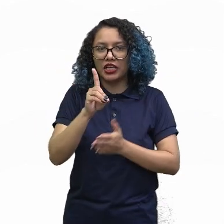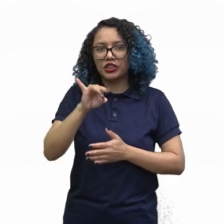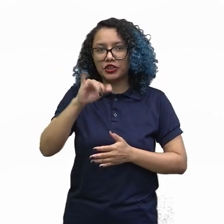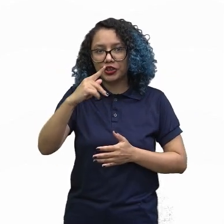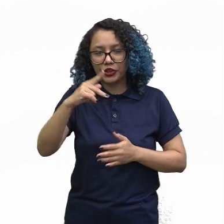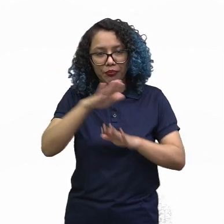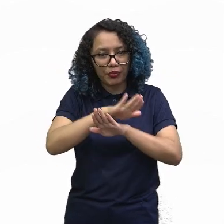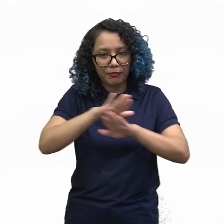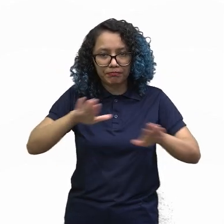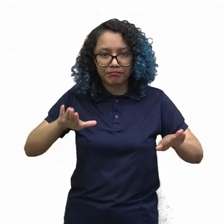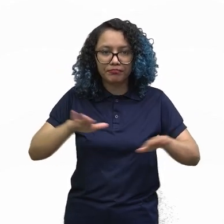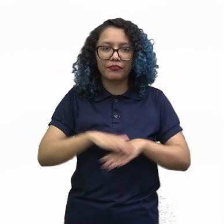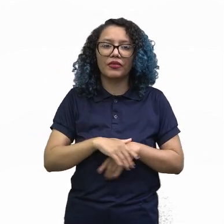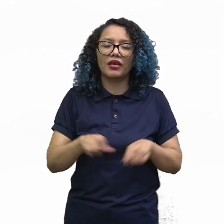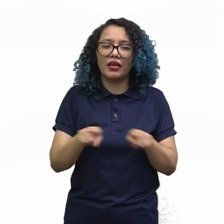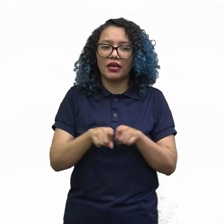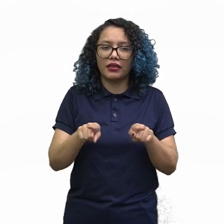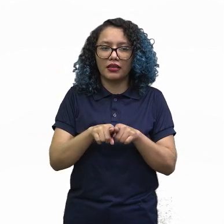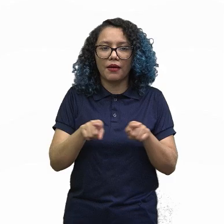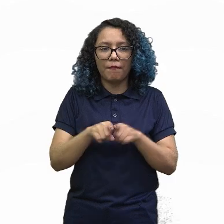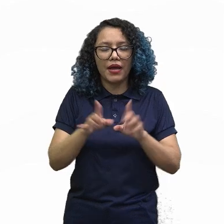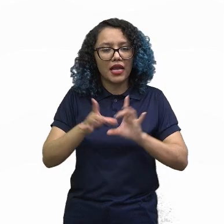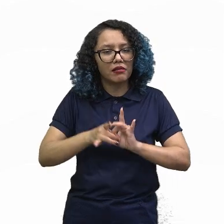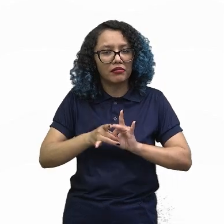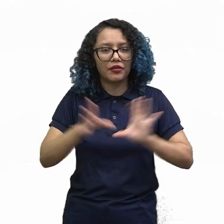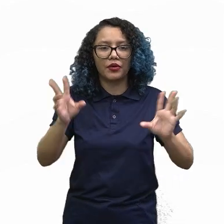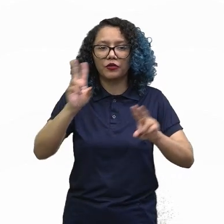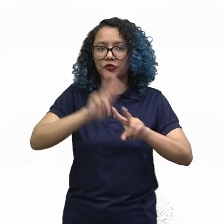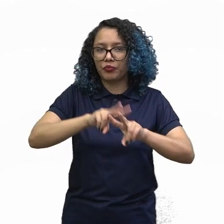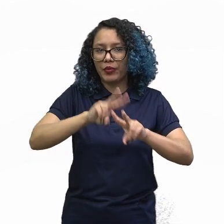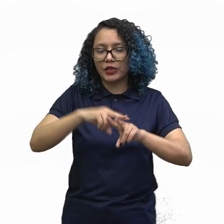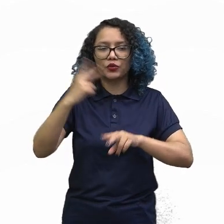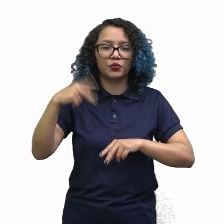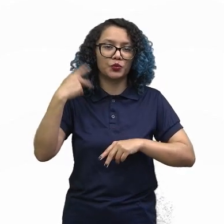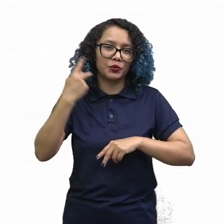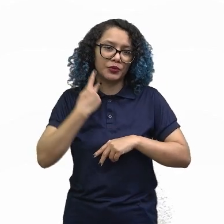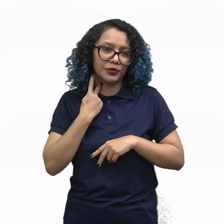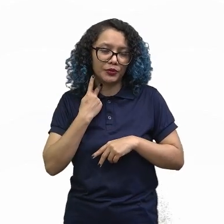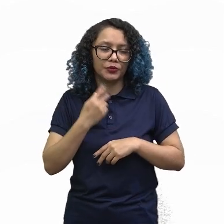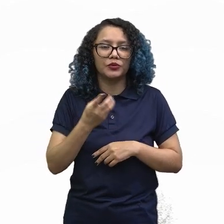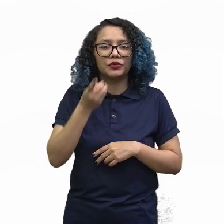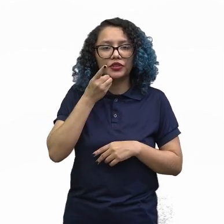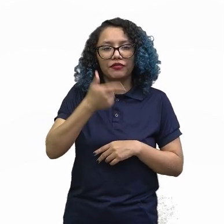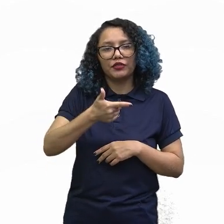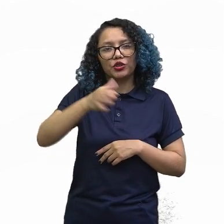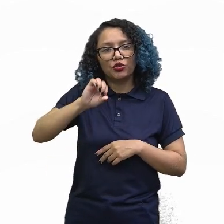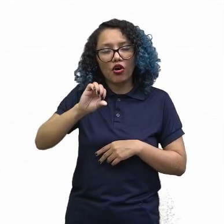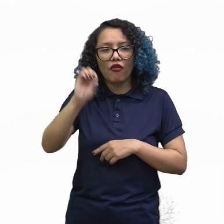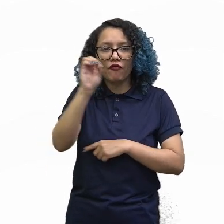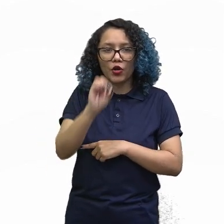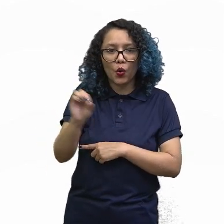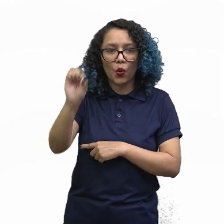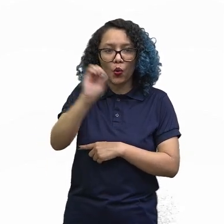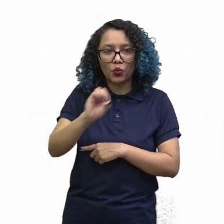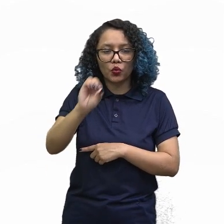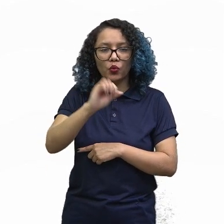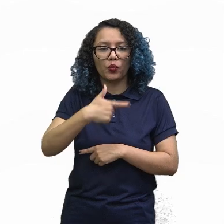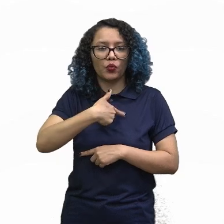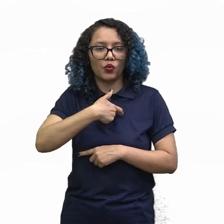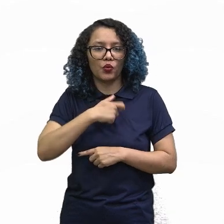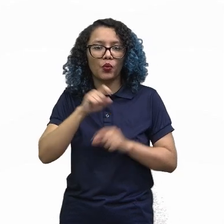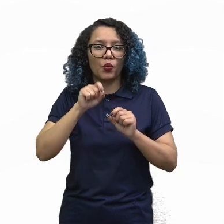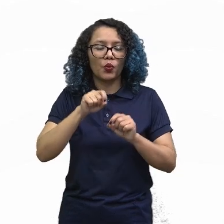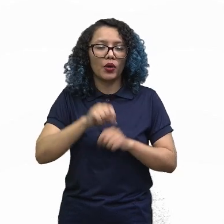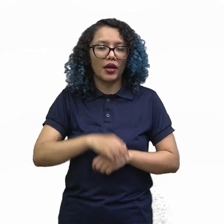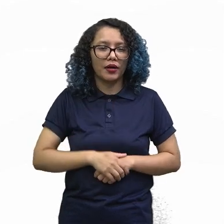e anistiou os presos políticos. Já no dia 29 de outubro, tá, o Getúlio